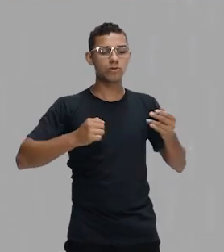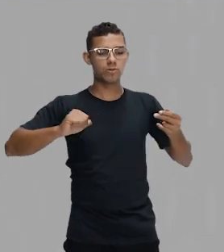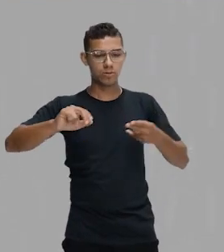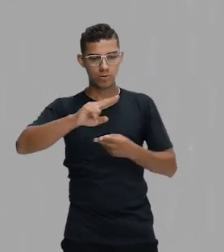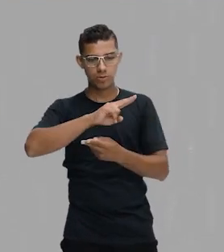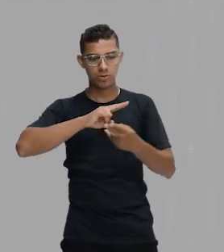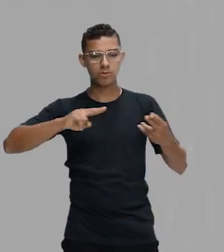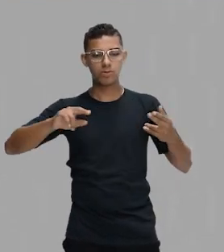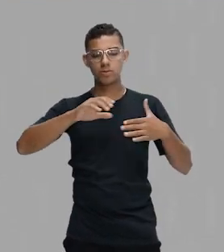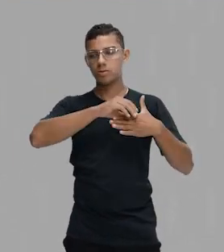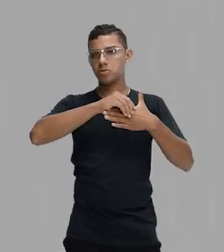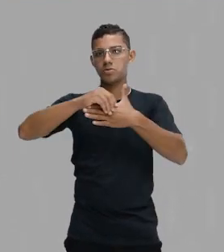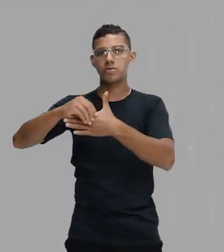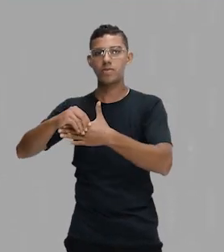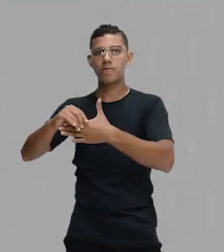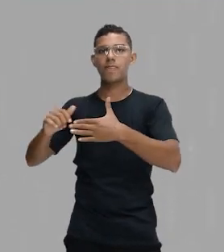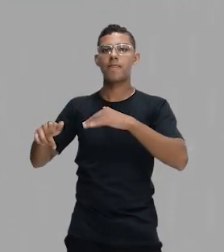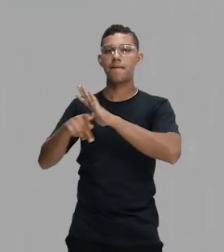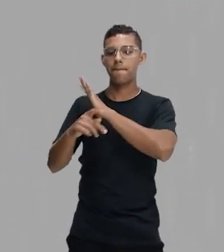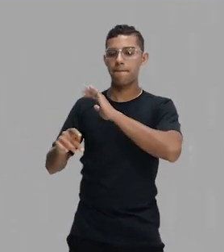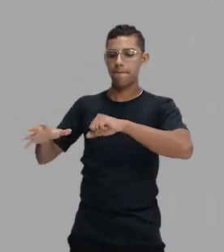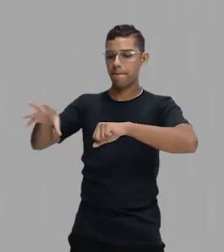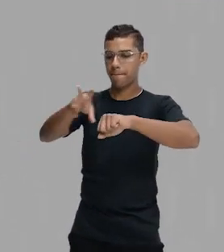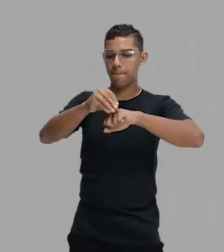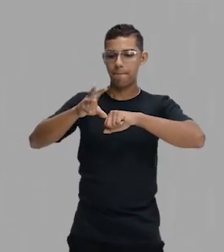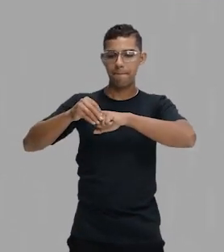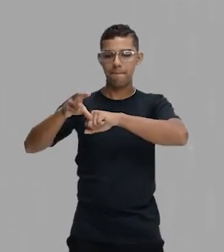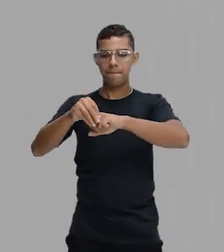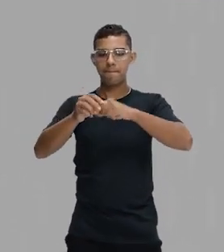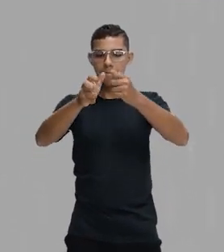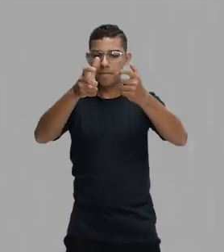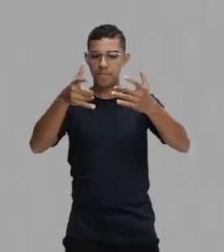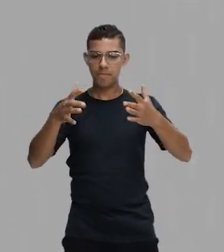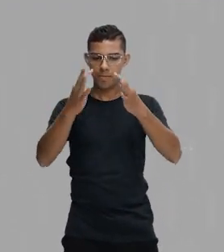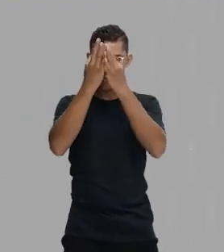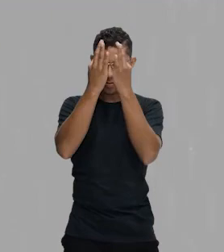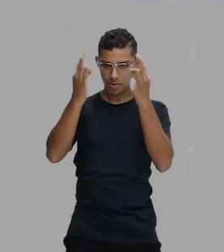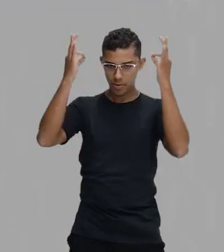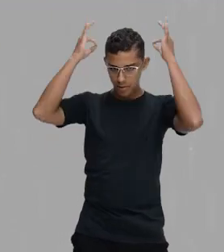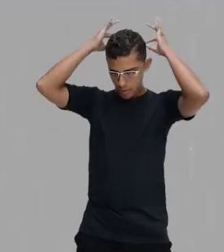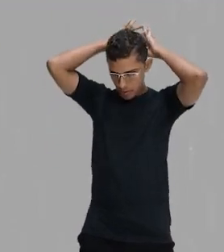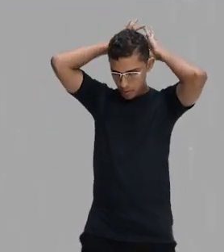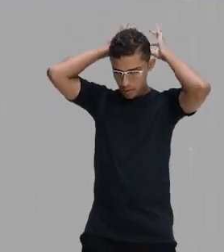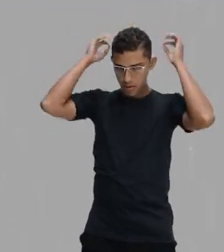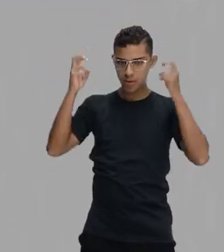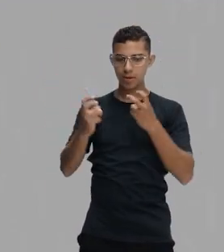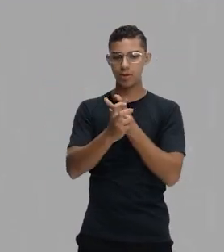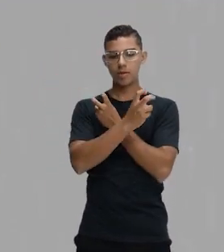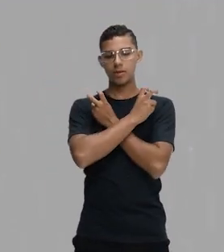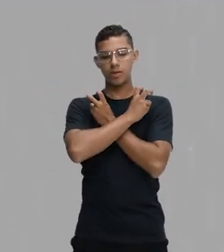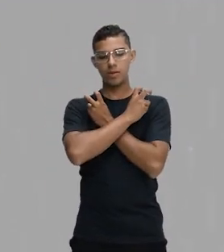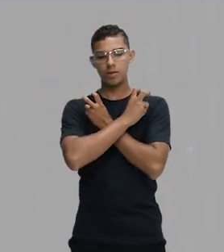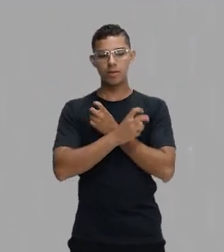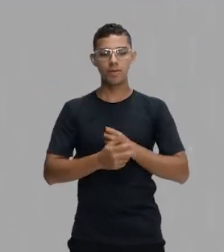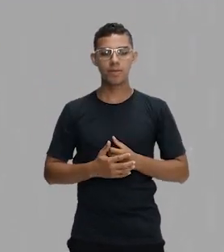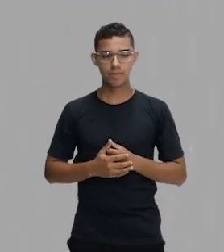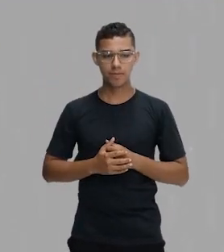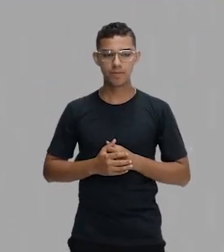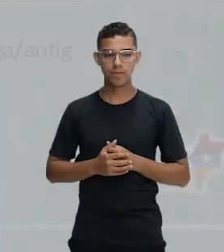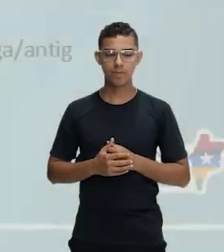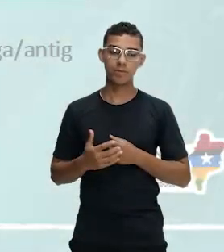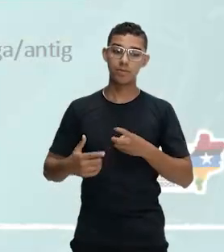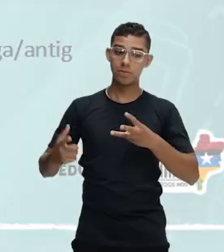porque ele vai trazer, né, esses conhecimentos da astronomia grega lá nas suas obras. Né? Bom,